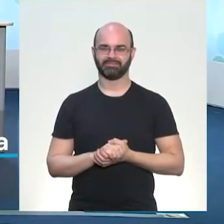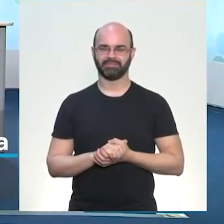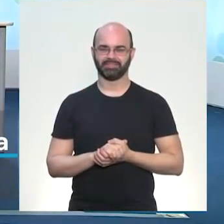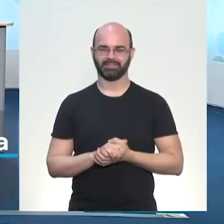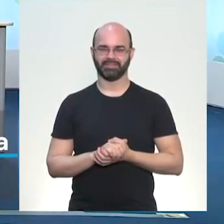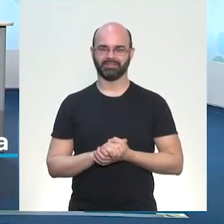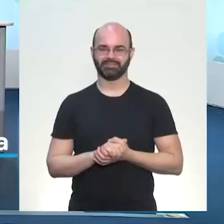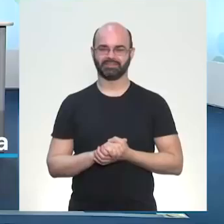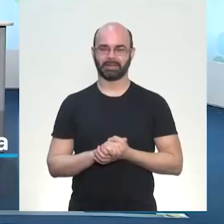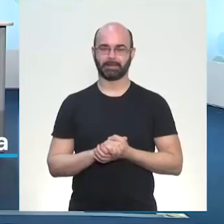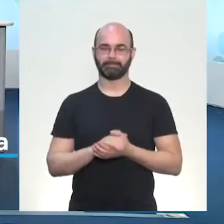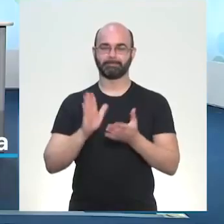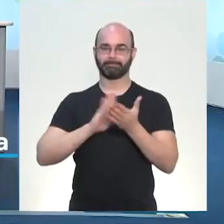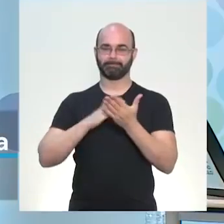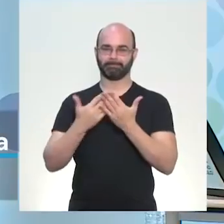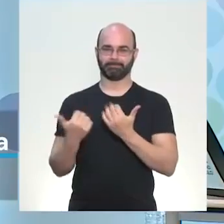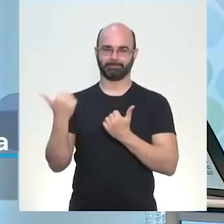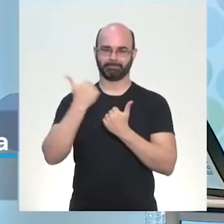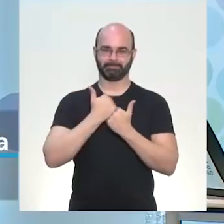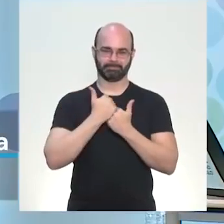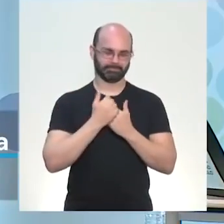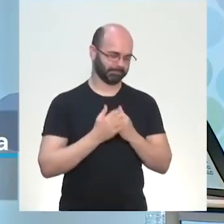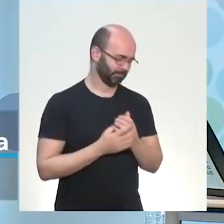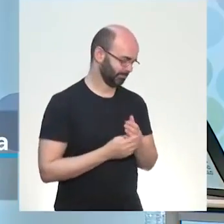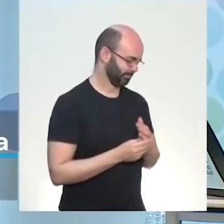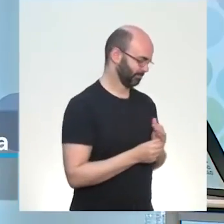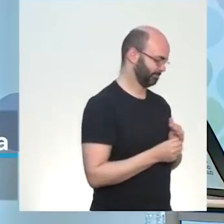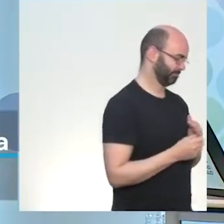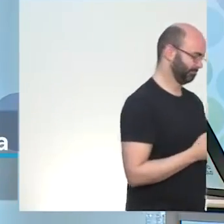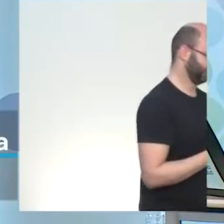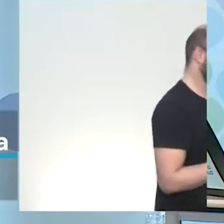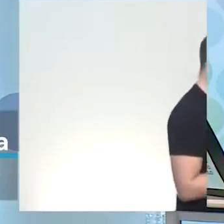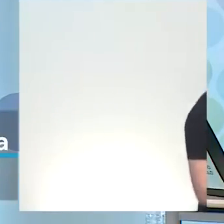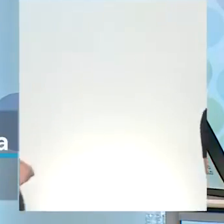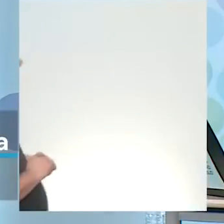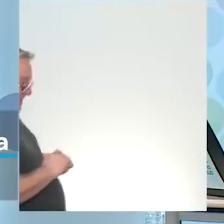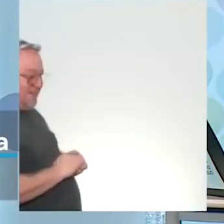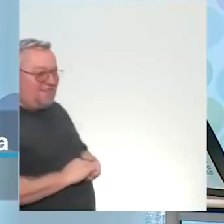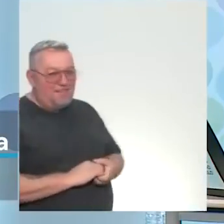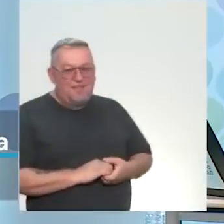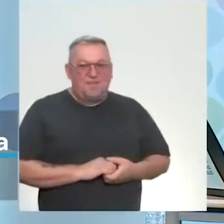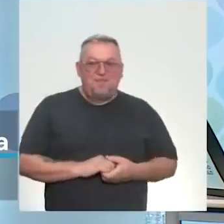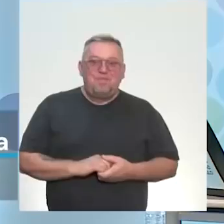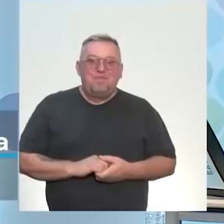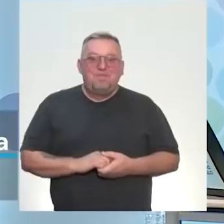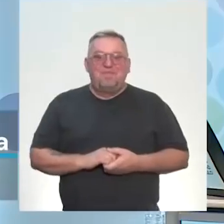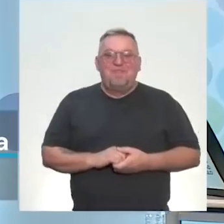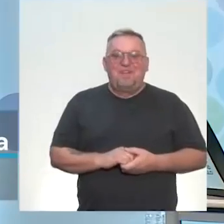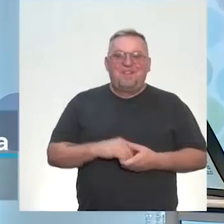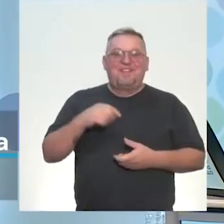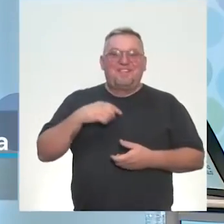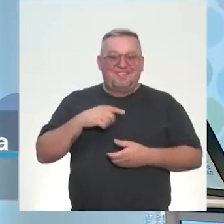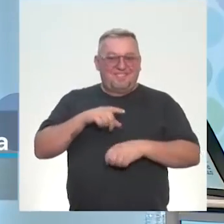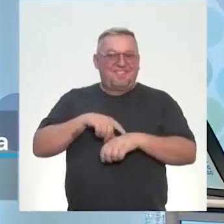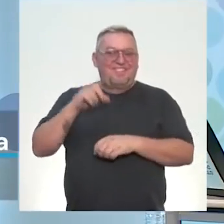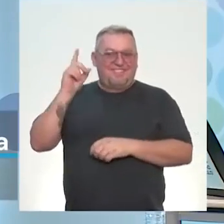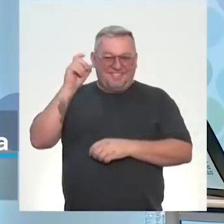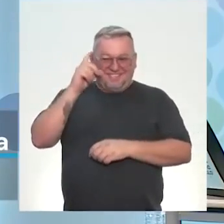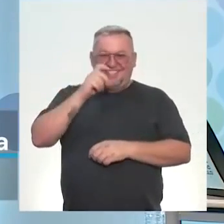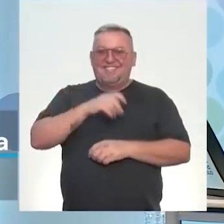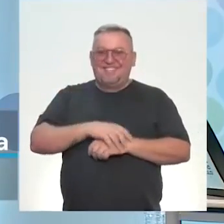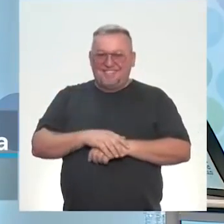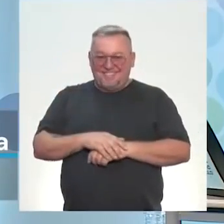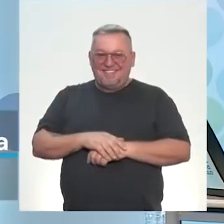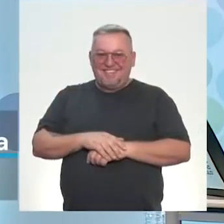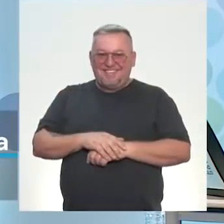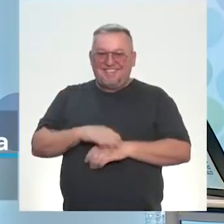bem. Eu ia contar ela agora, mas beleza. Mas eu sou ligeiro. Tem hora que é difícil às vezes. Então